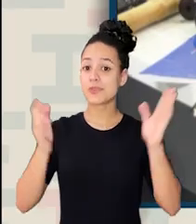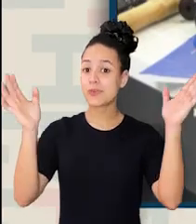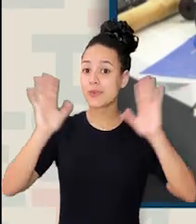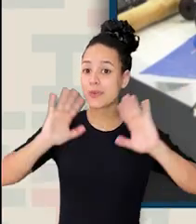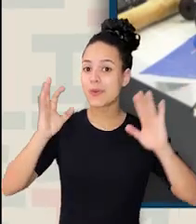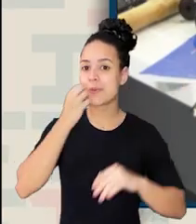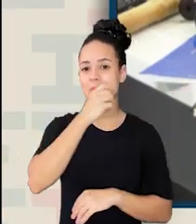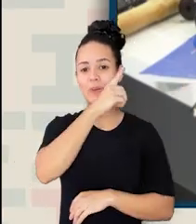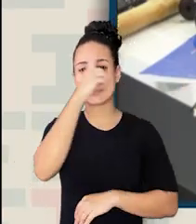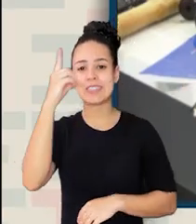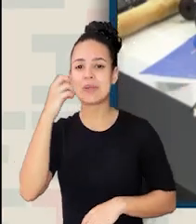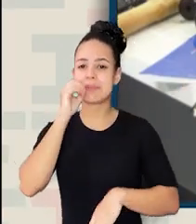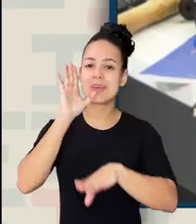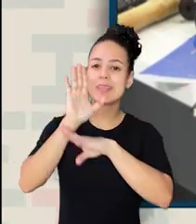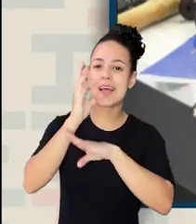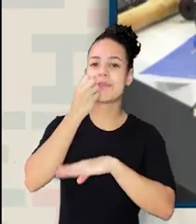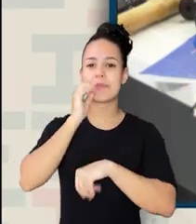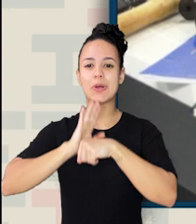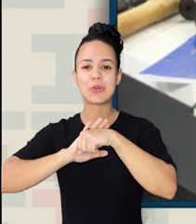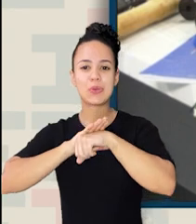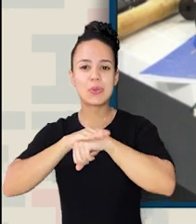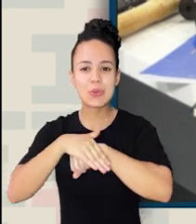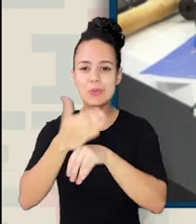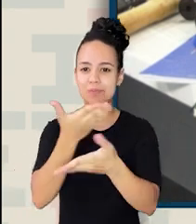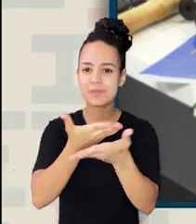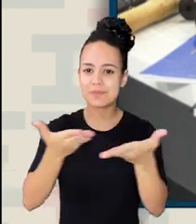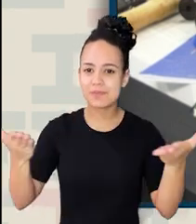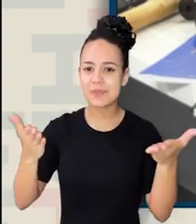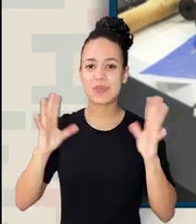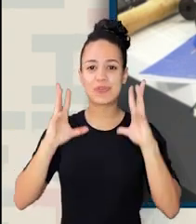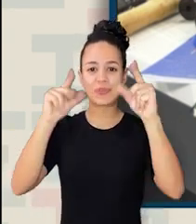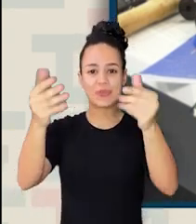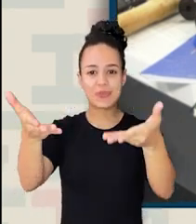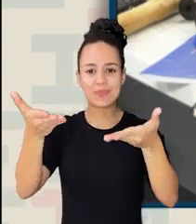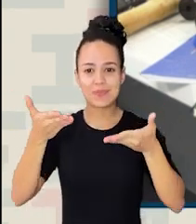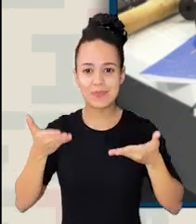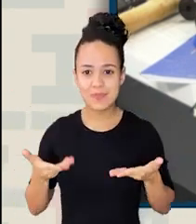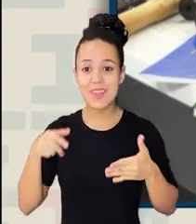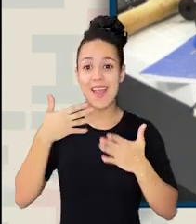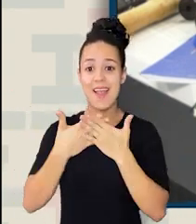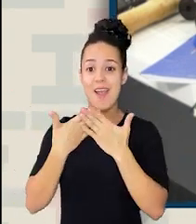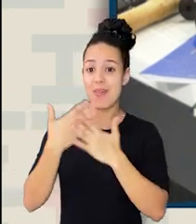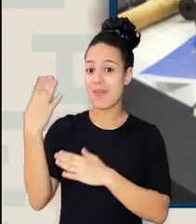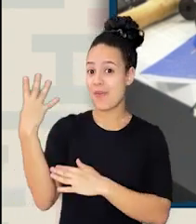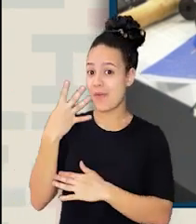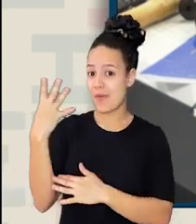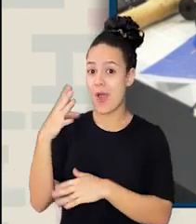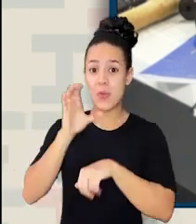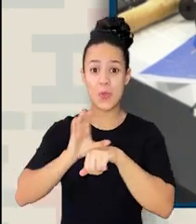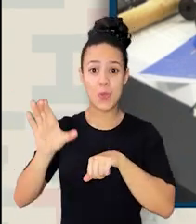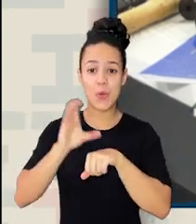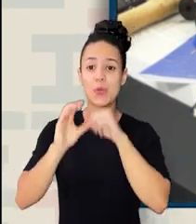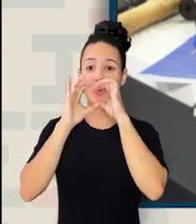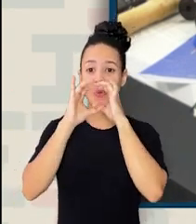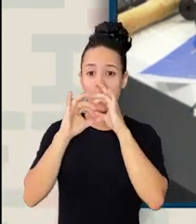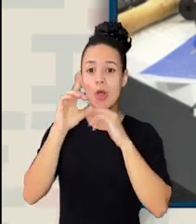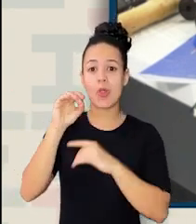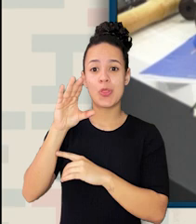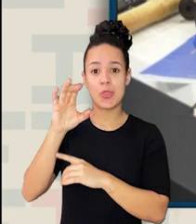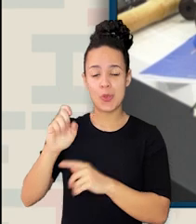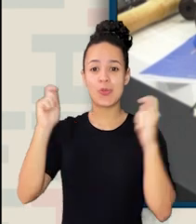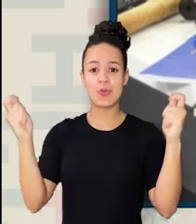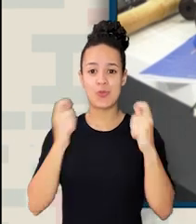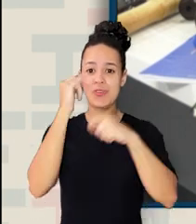Olá, bom dia, boa tarde, boa noite. Sejam bem-vindos ao módulo 4 do curso de flauta doce do